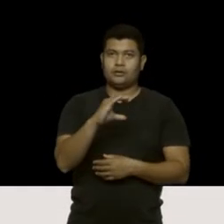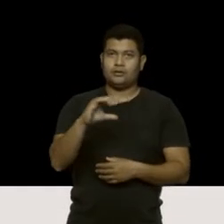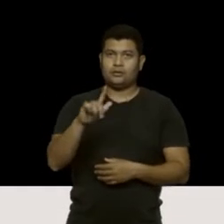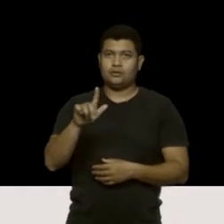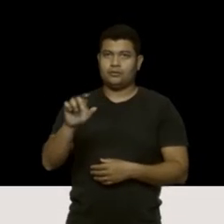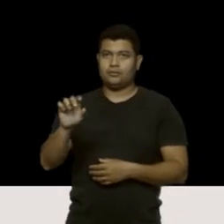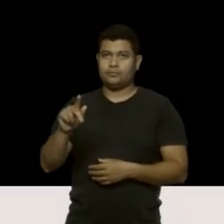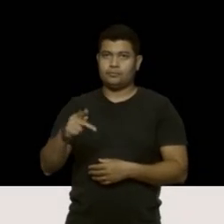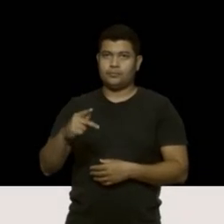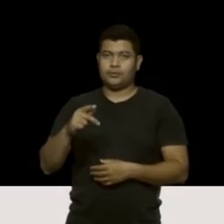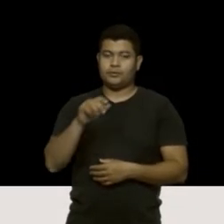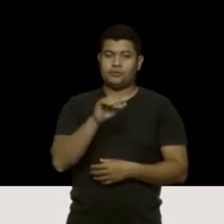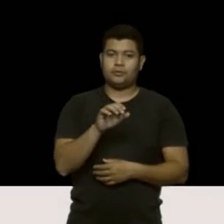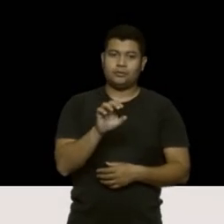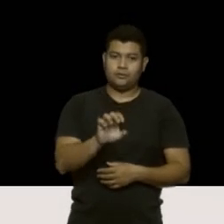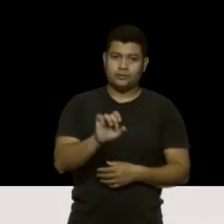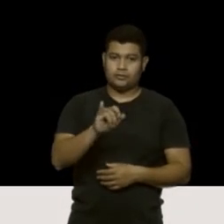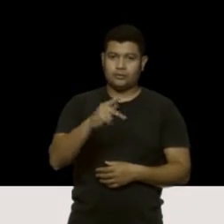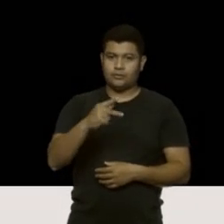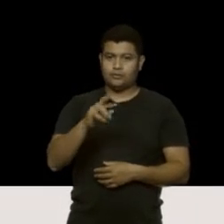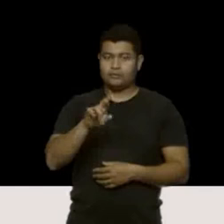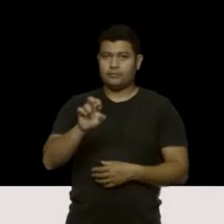PREV